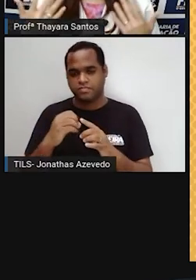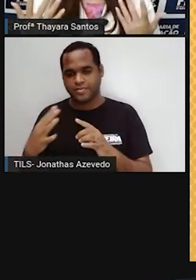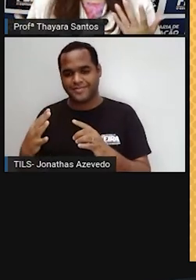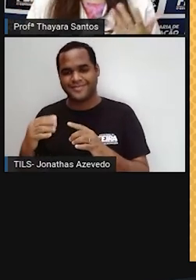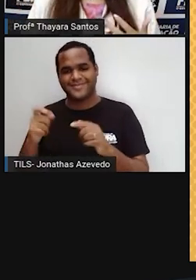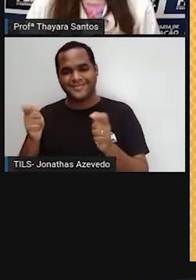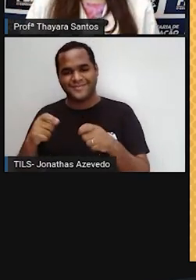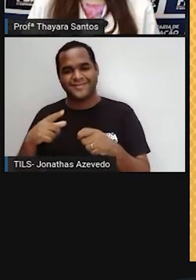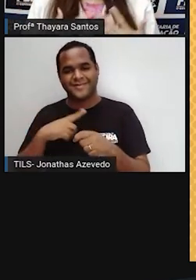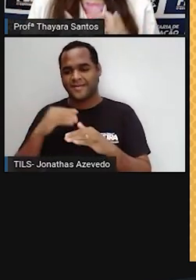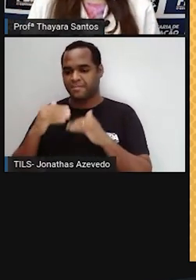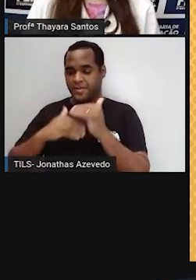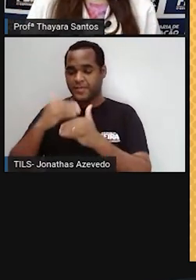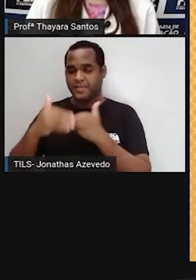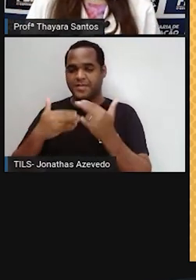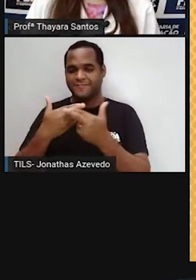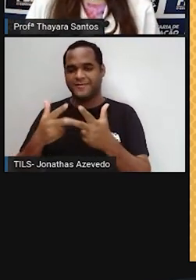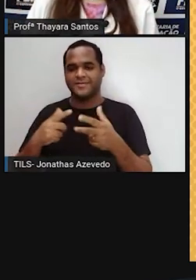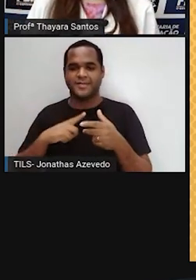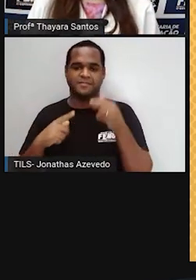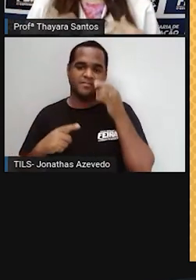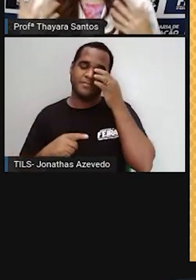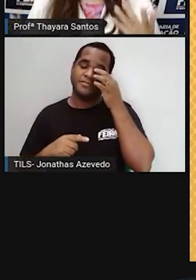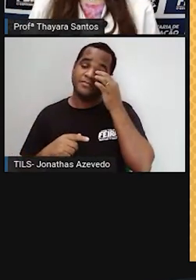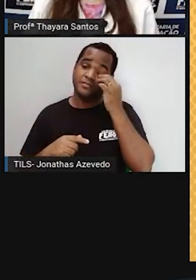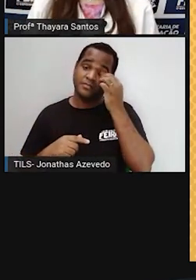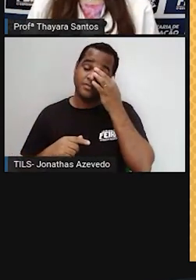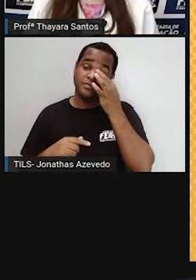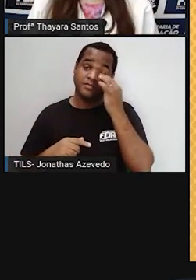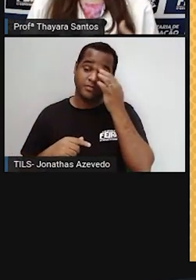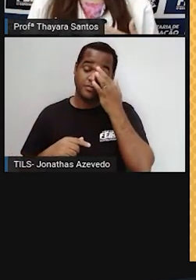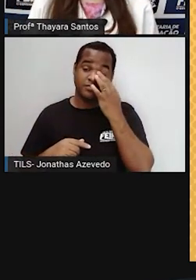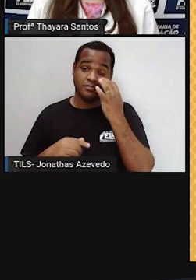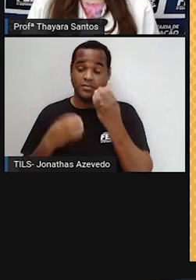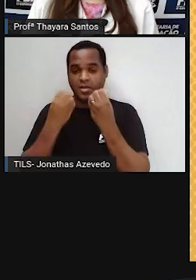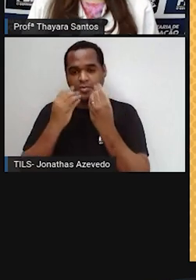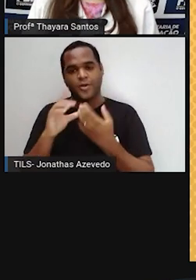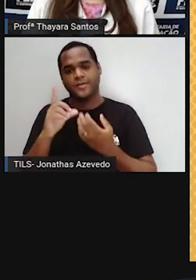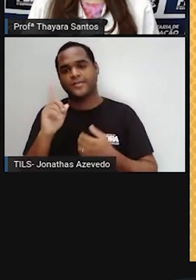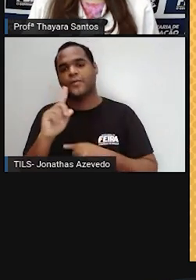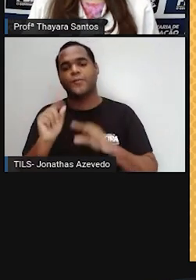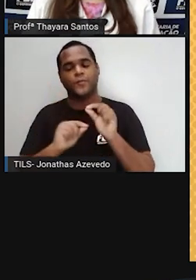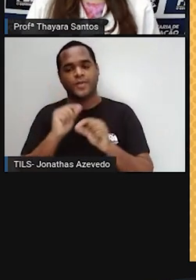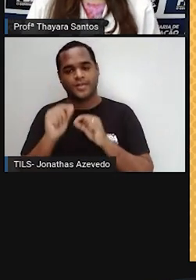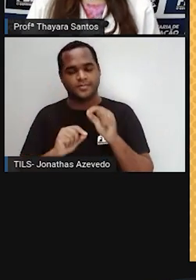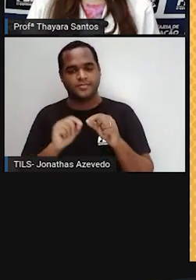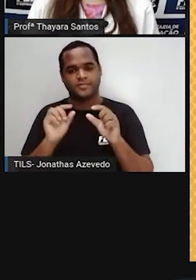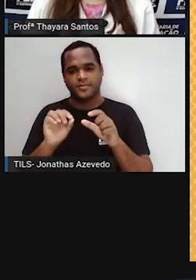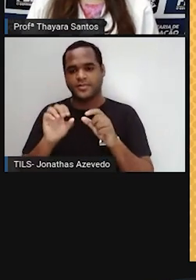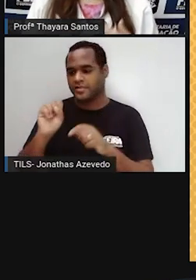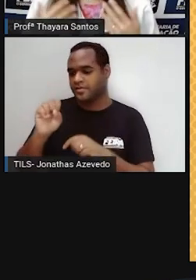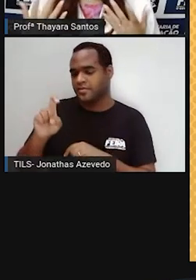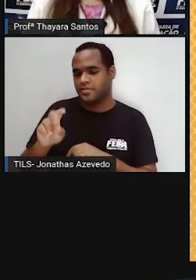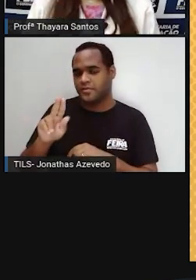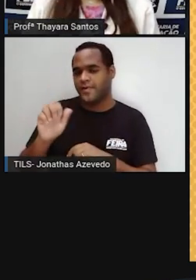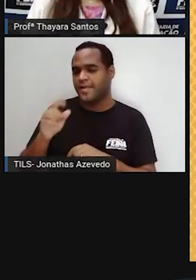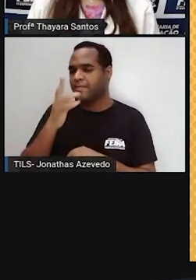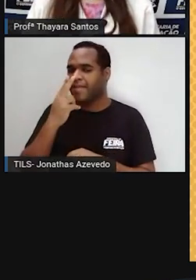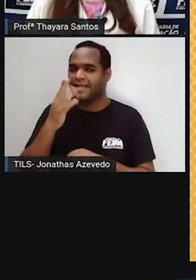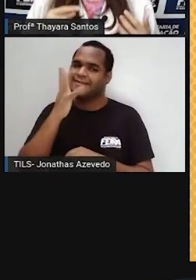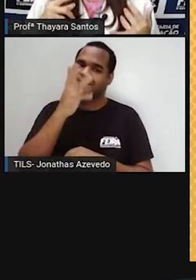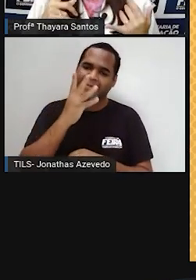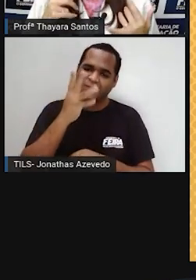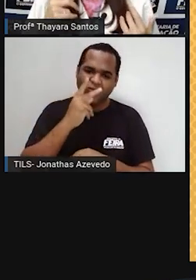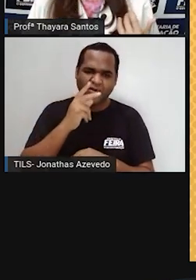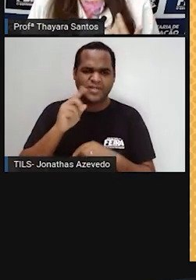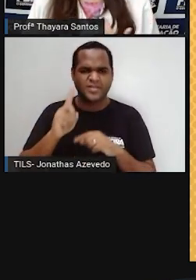a evolução daquela espécie. E as desvantagens? A desvantagem é que a reprodução sexuada é um processo mais lento,